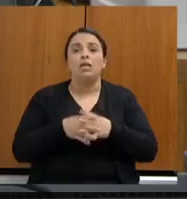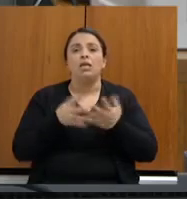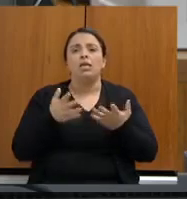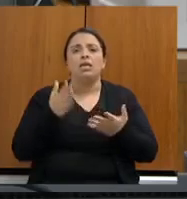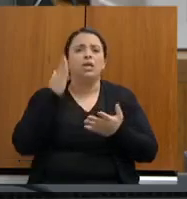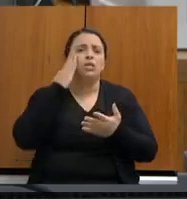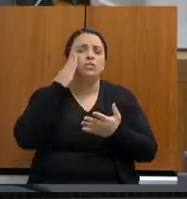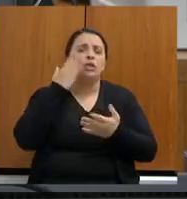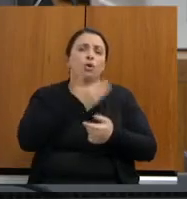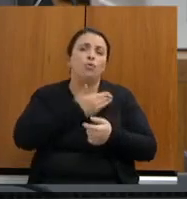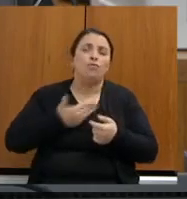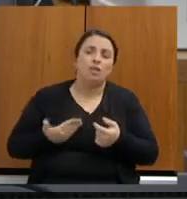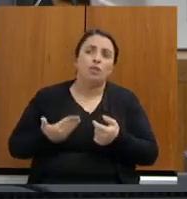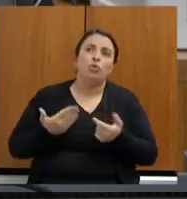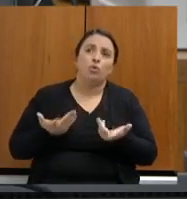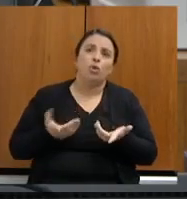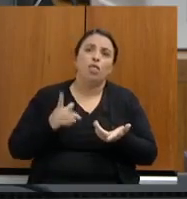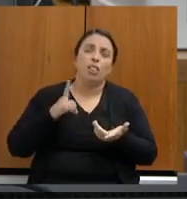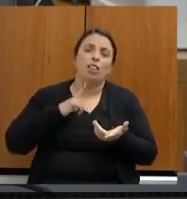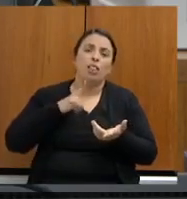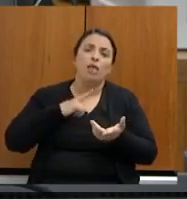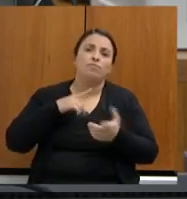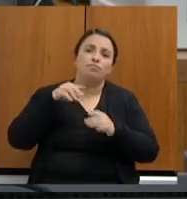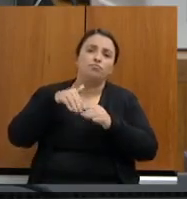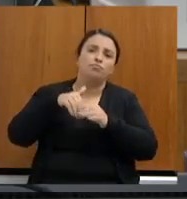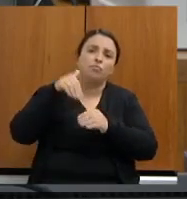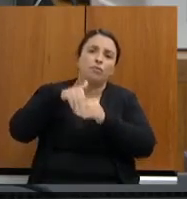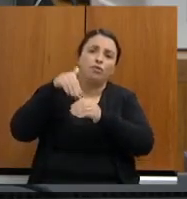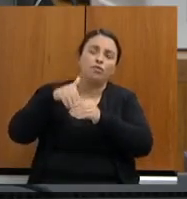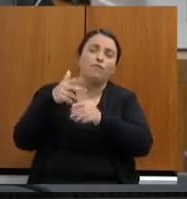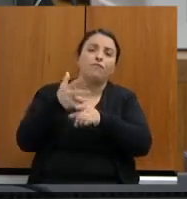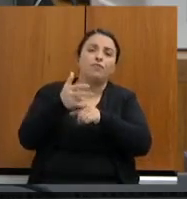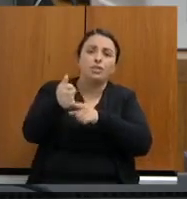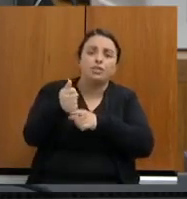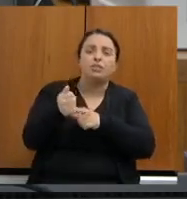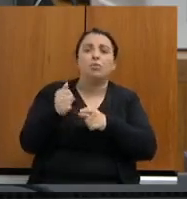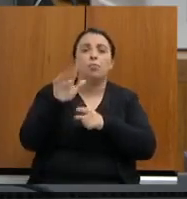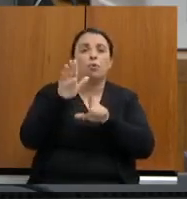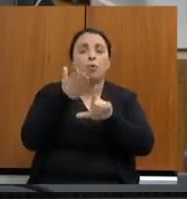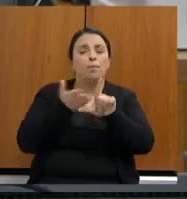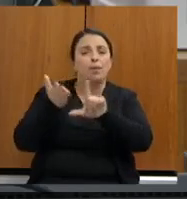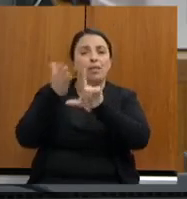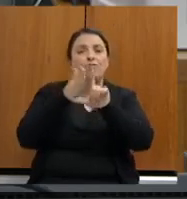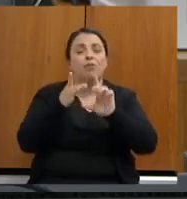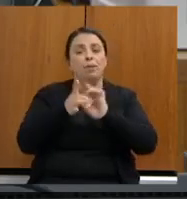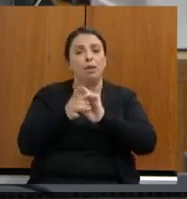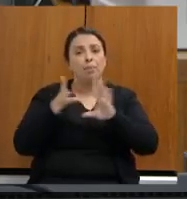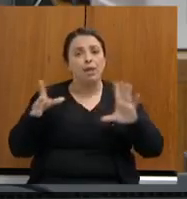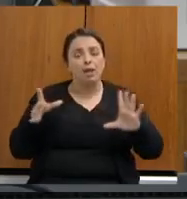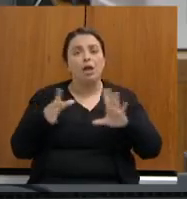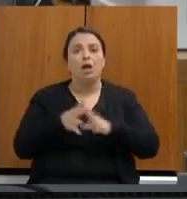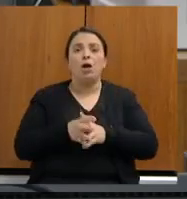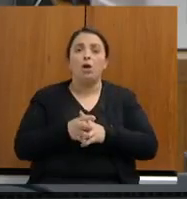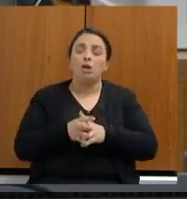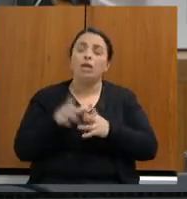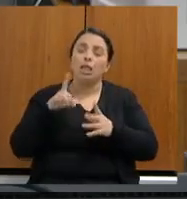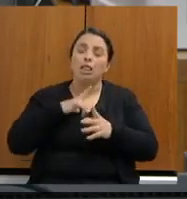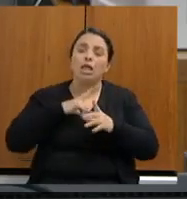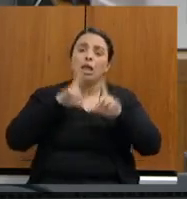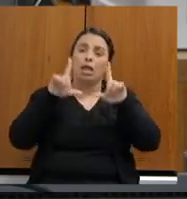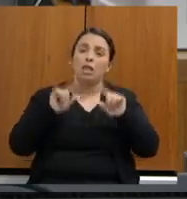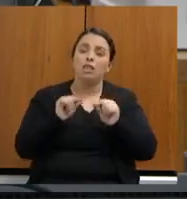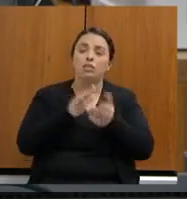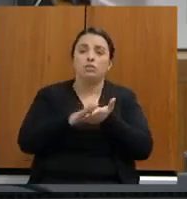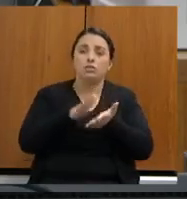representa muito bem essa plataforma que muitas vezes se olha o lado do financeiro da economia da redução de custo Mas a gente não